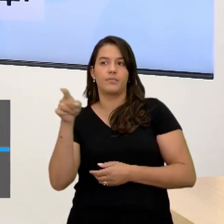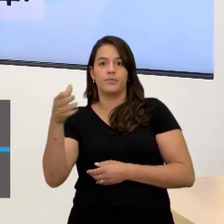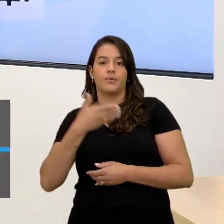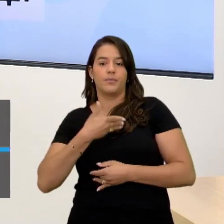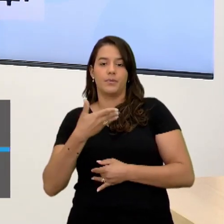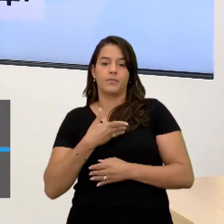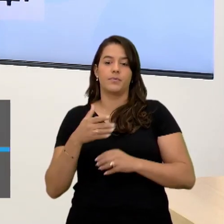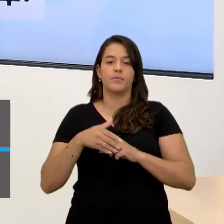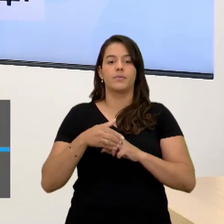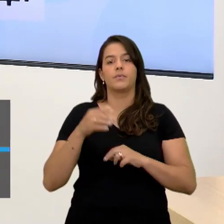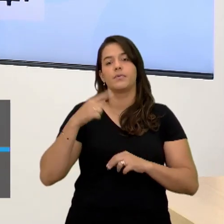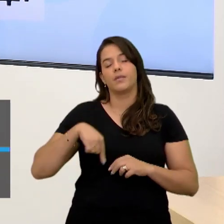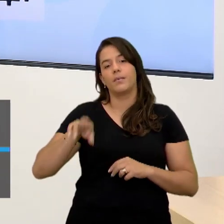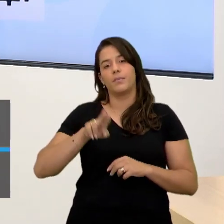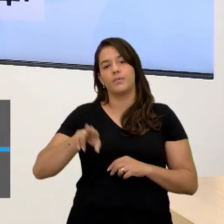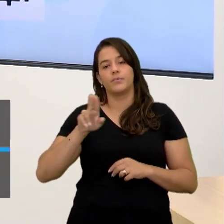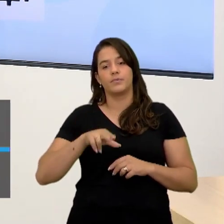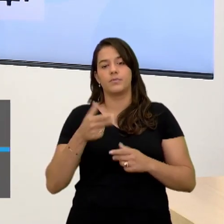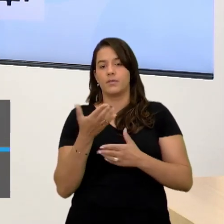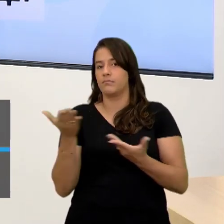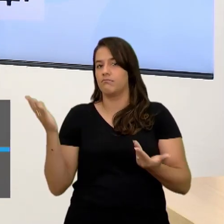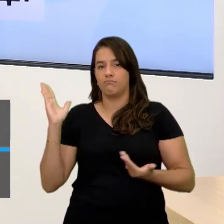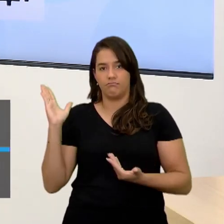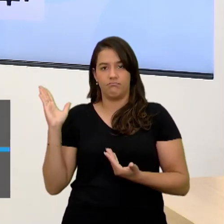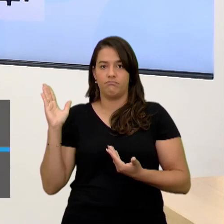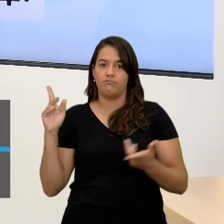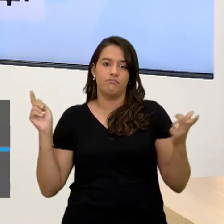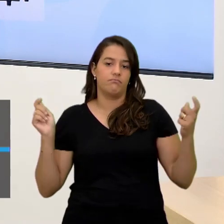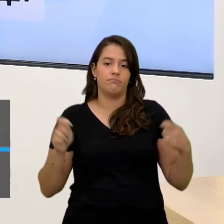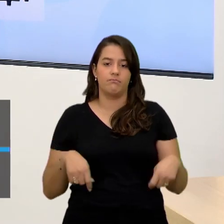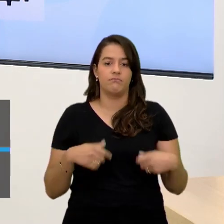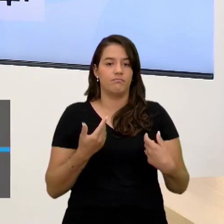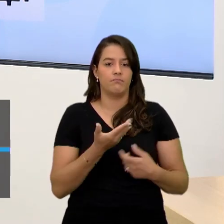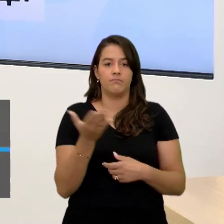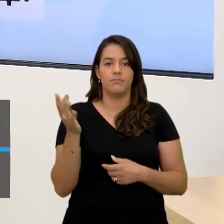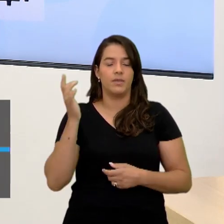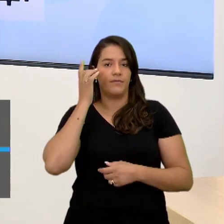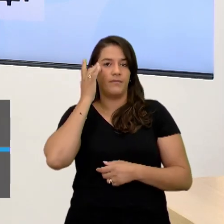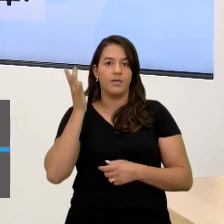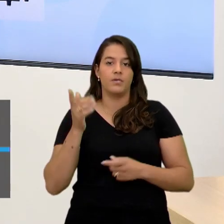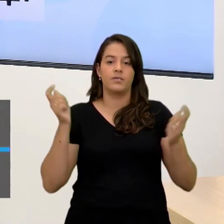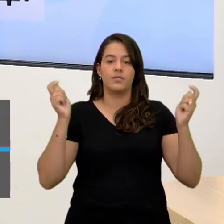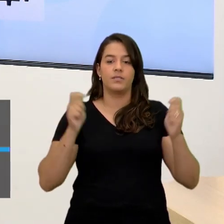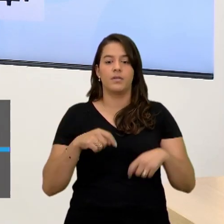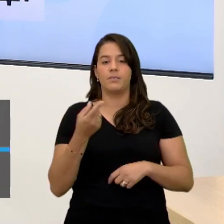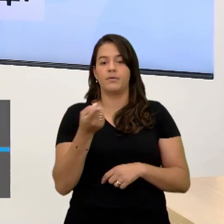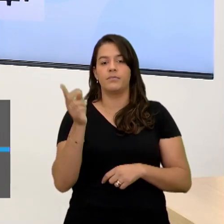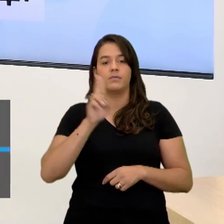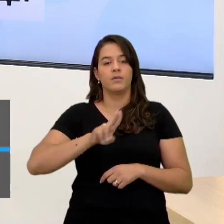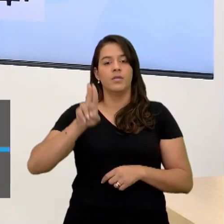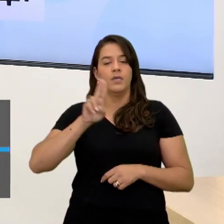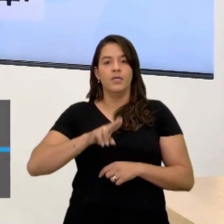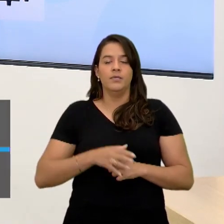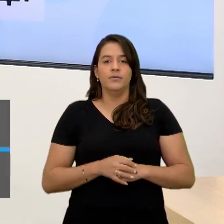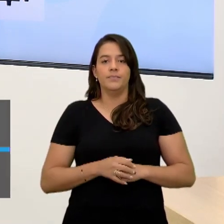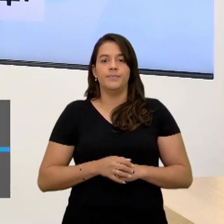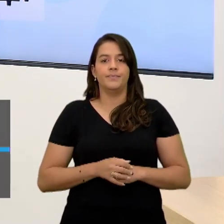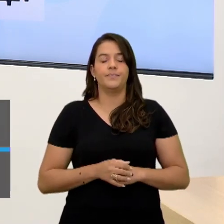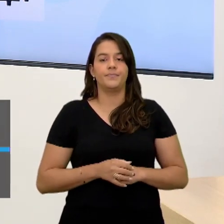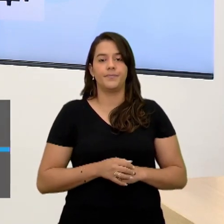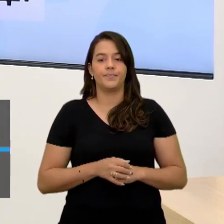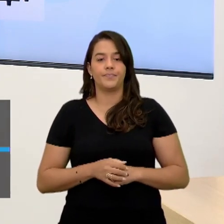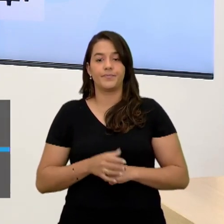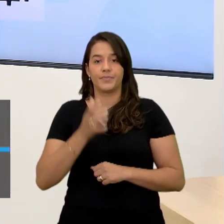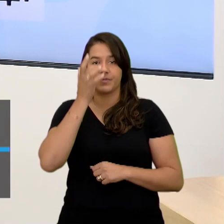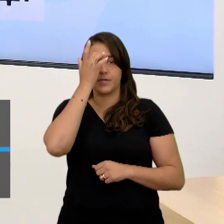você consegue usar ferramentas como esta, Padlet, Evernote, você consegue entrar